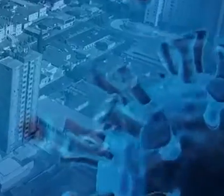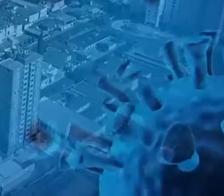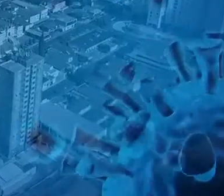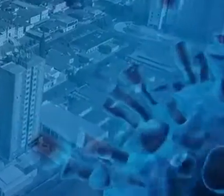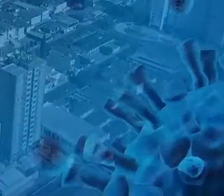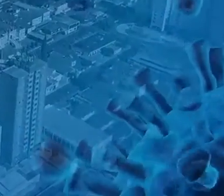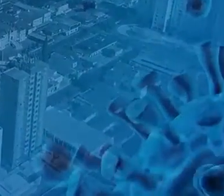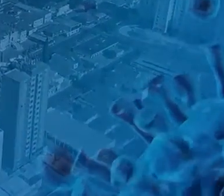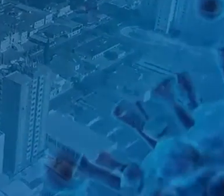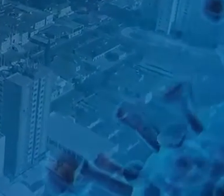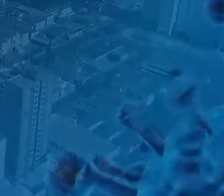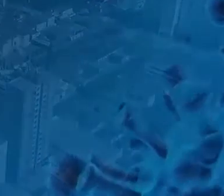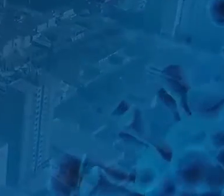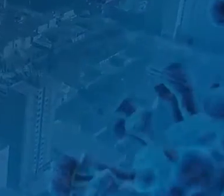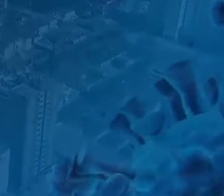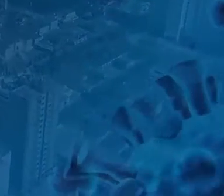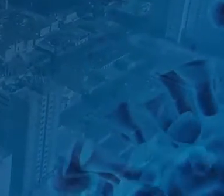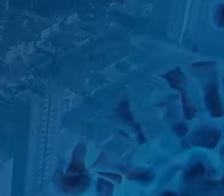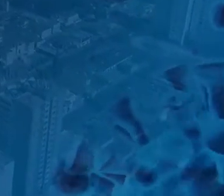E